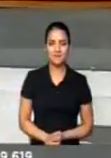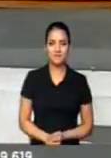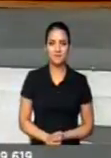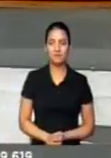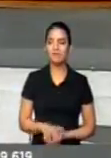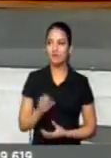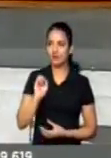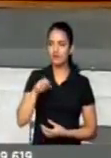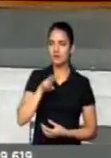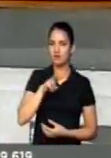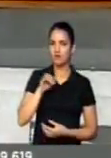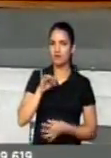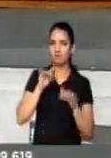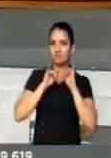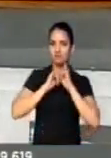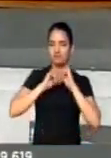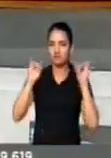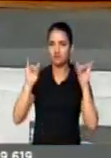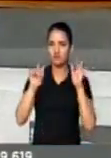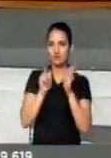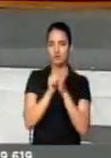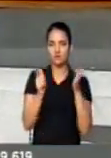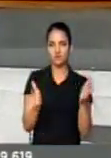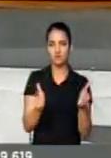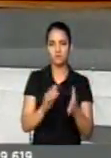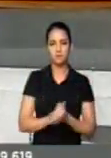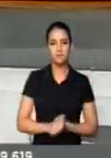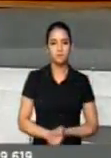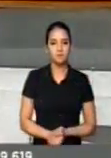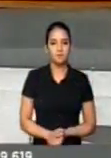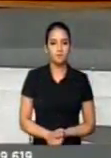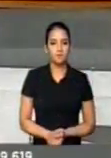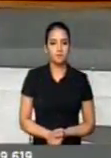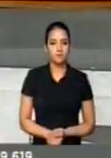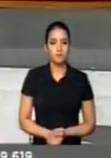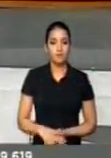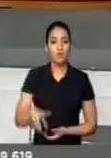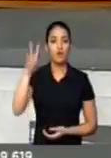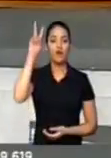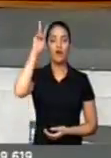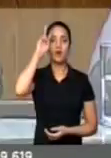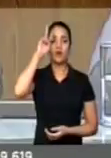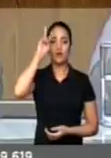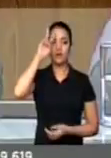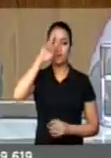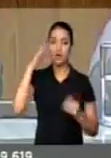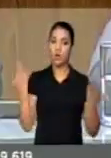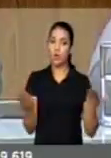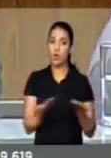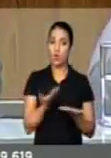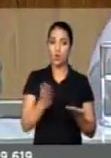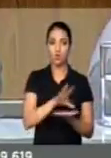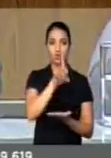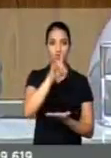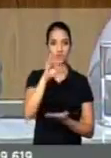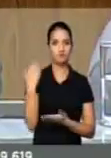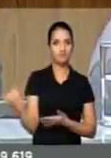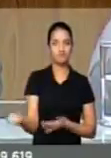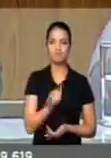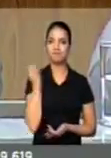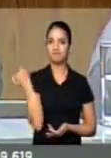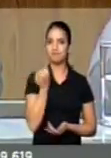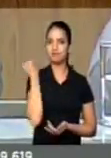Está divulgado nos meios de comunicação, deputado Hildo. Queria lembrar que estamos vivendo hoje um dia histórico no Senado